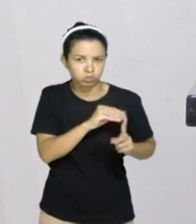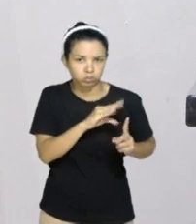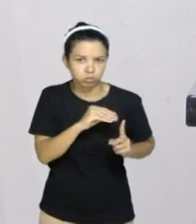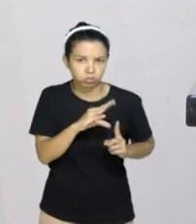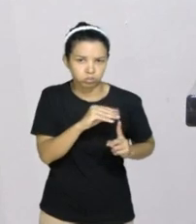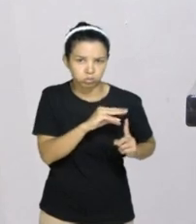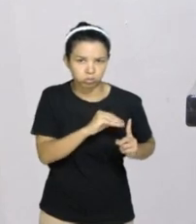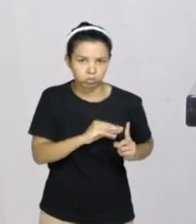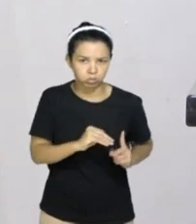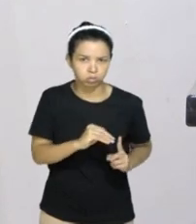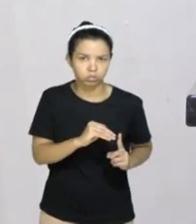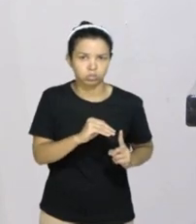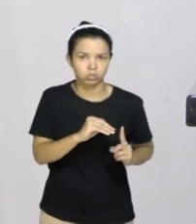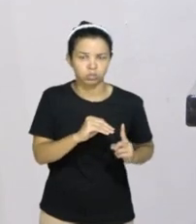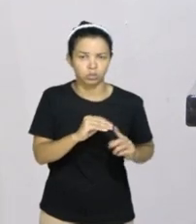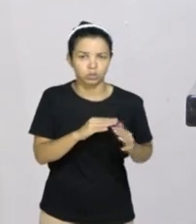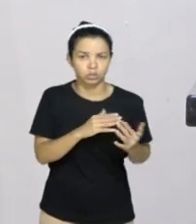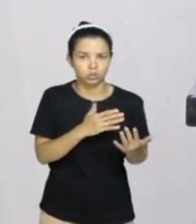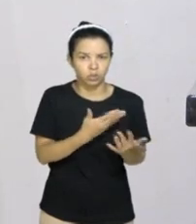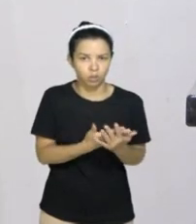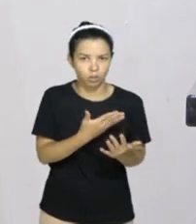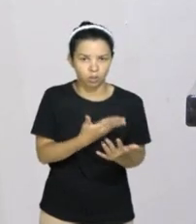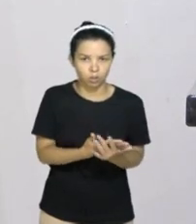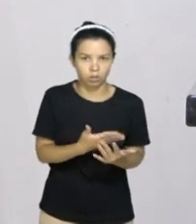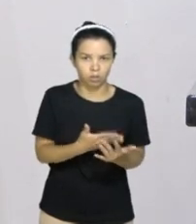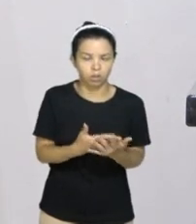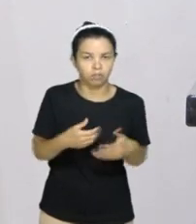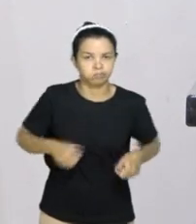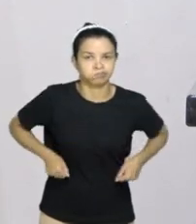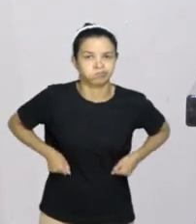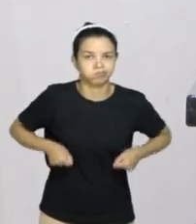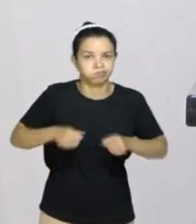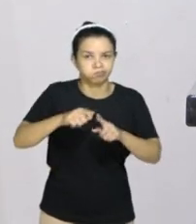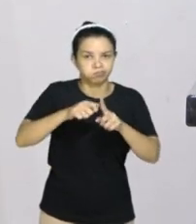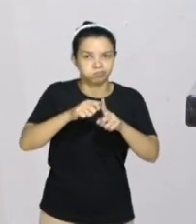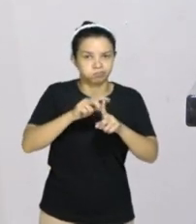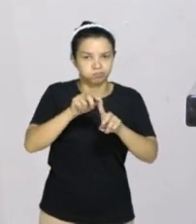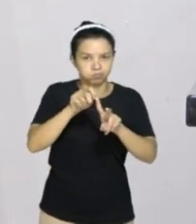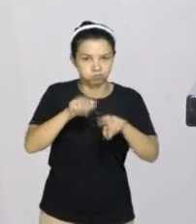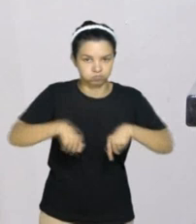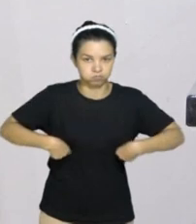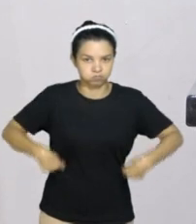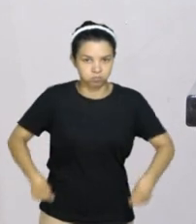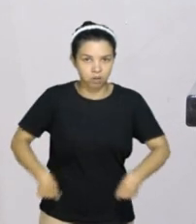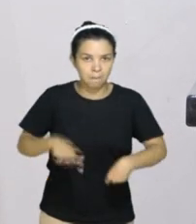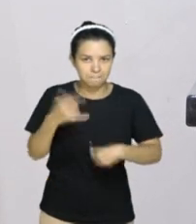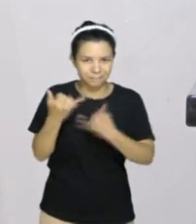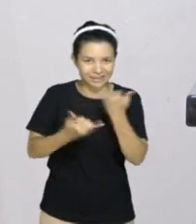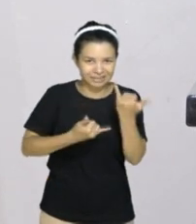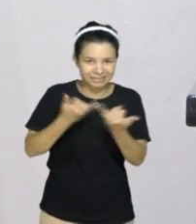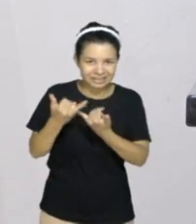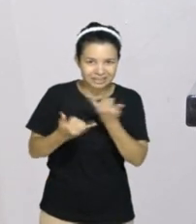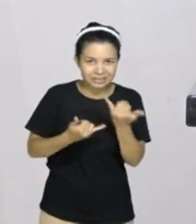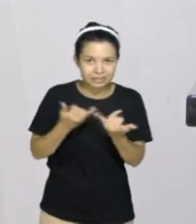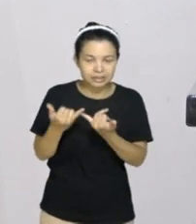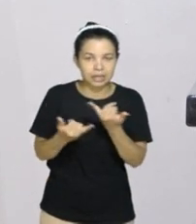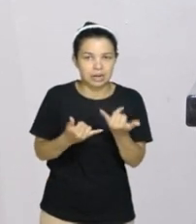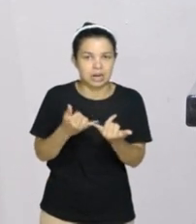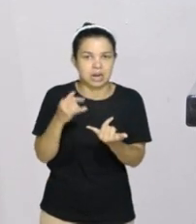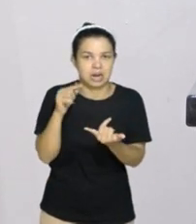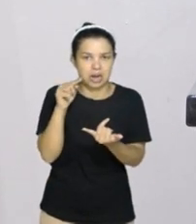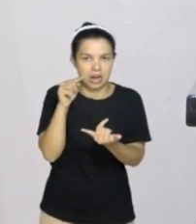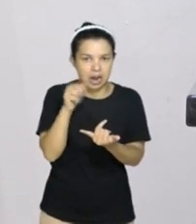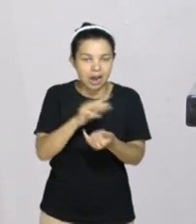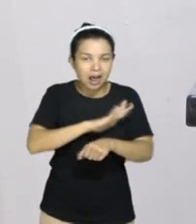baixaram a calça e mãe eu li seu depoimento aqui isso não foi uma brincadeira um adolescente cometer um crime de